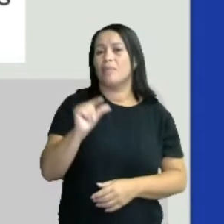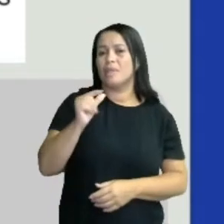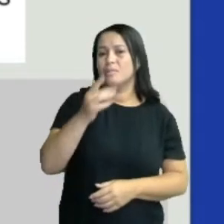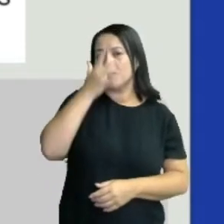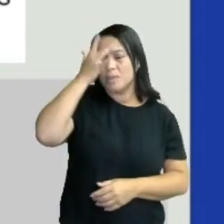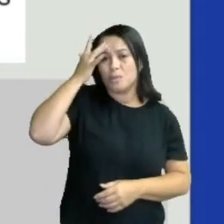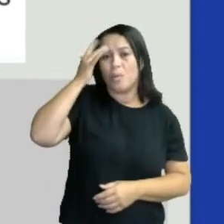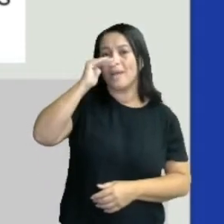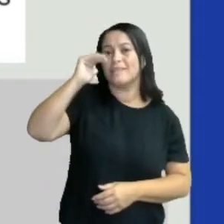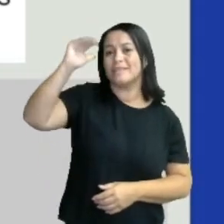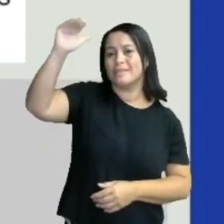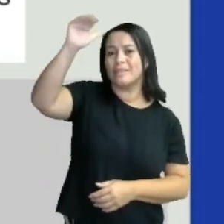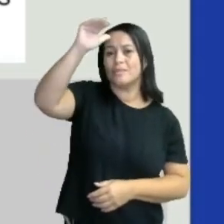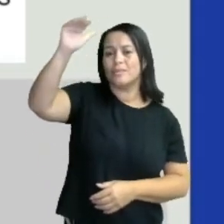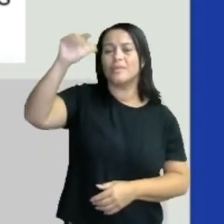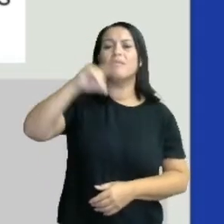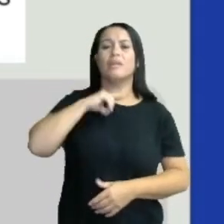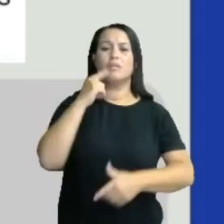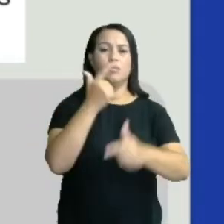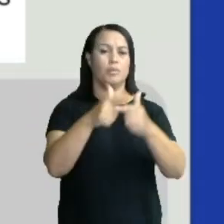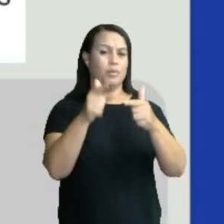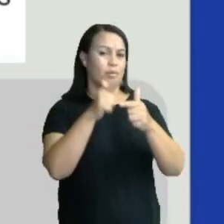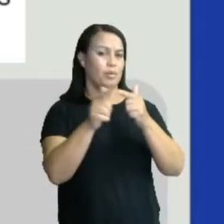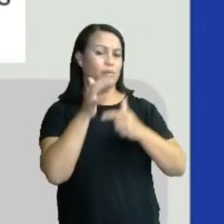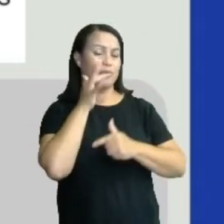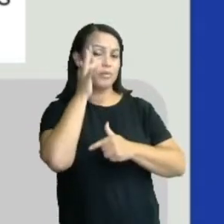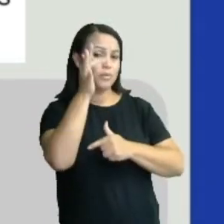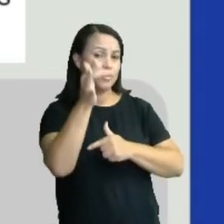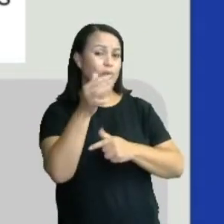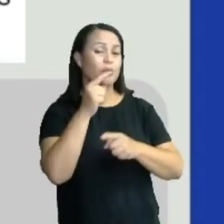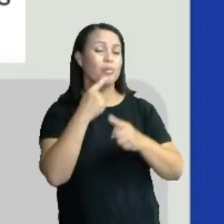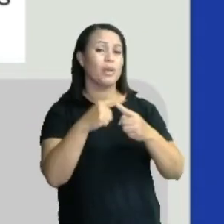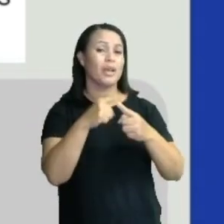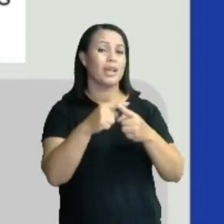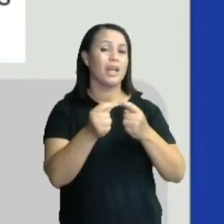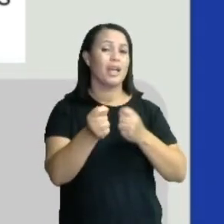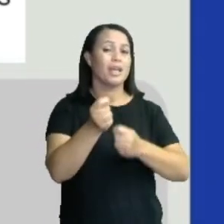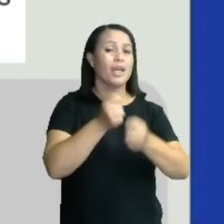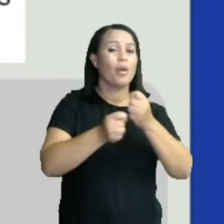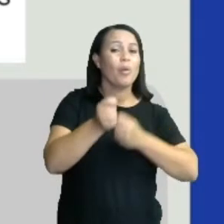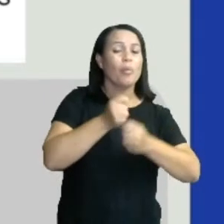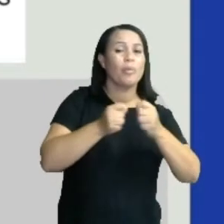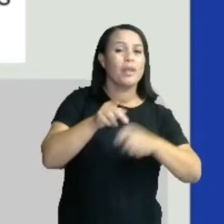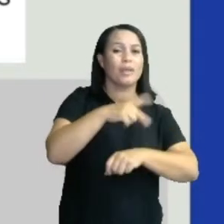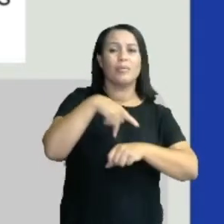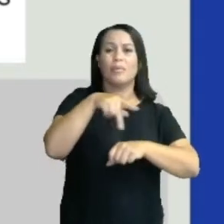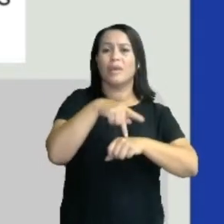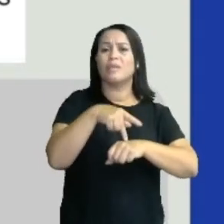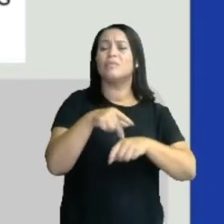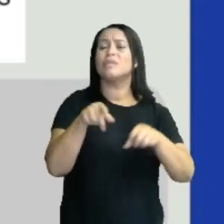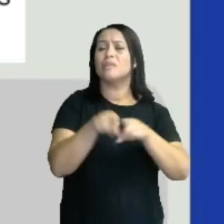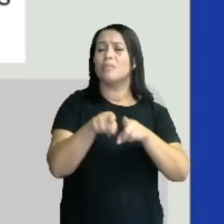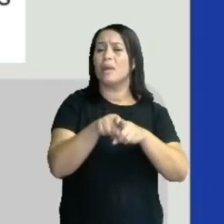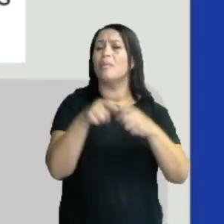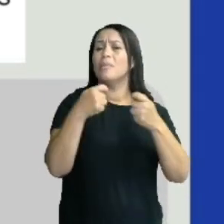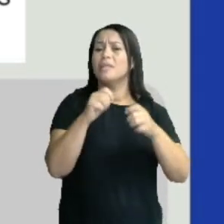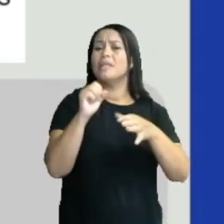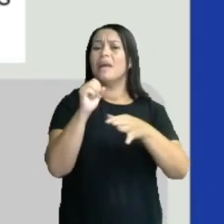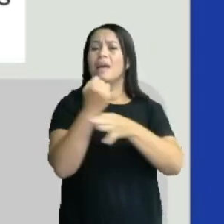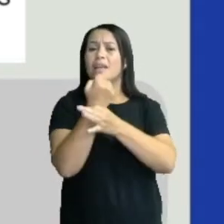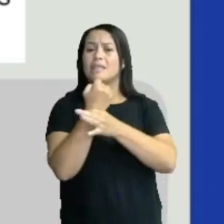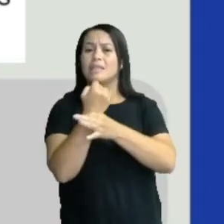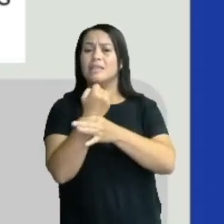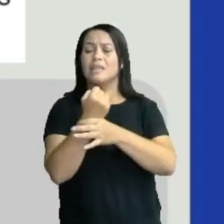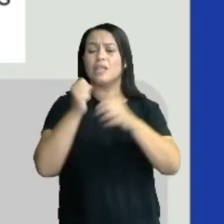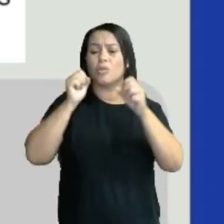terá impacto na diminuição da força produtiva do país. Por outro lado, é preciso garantir melhoria nas condições